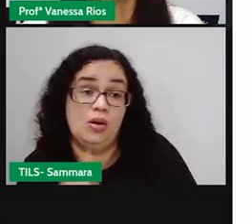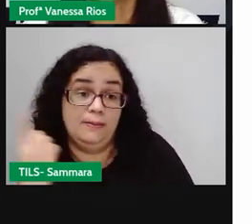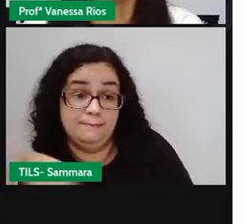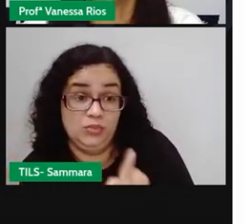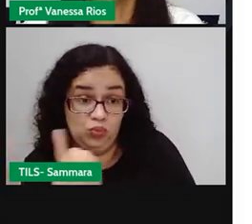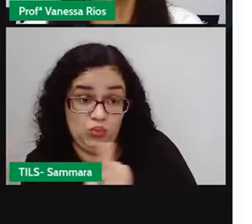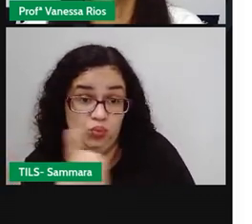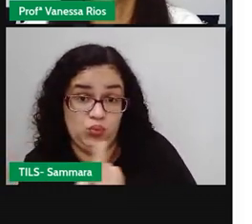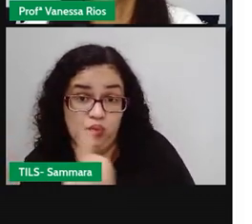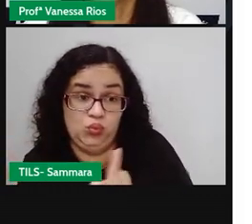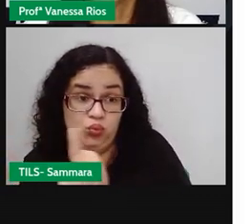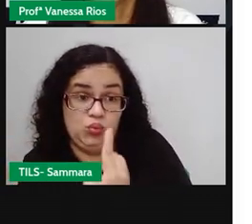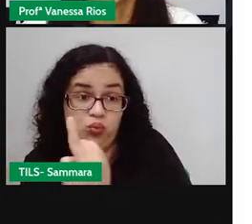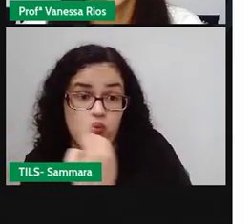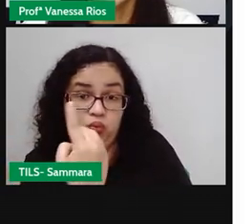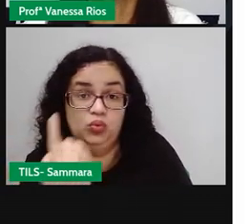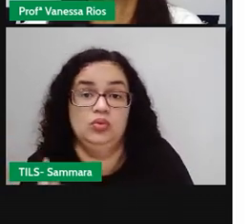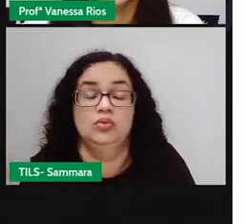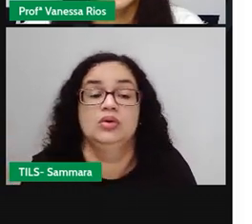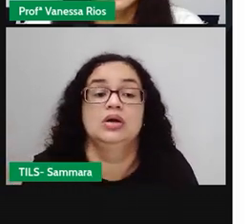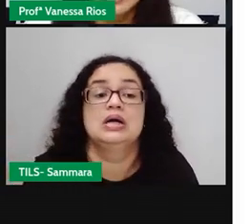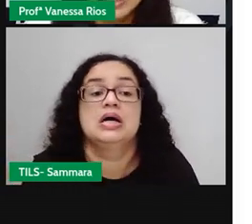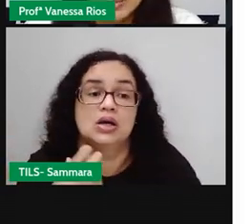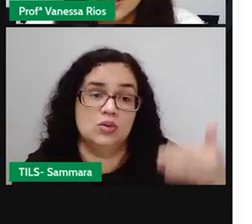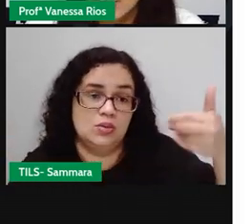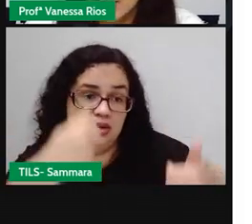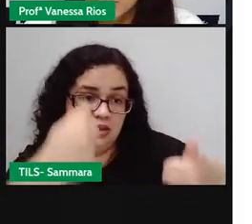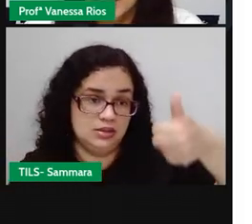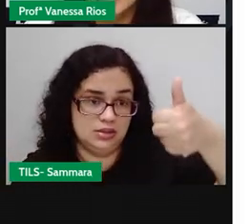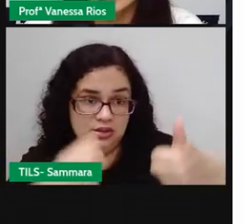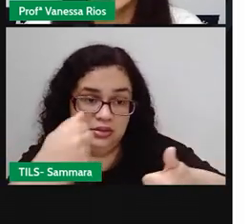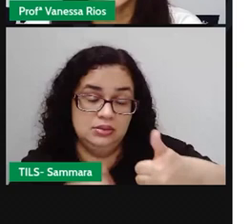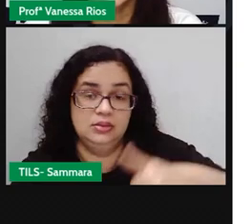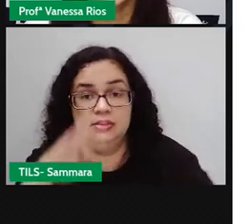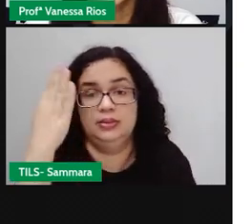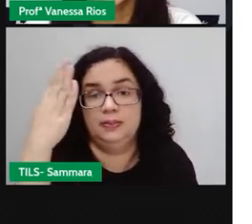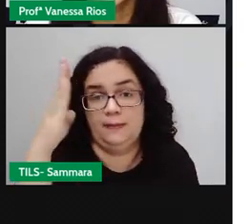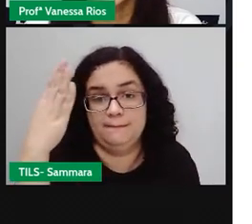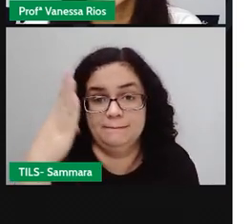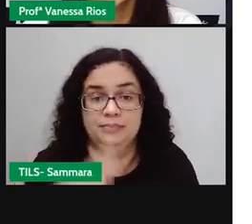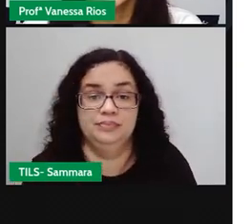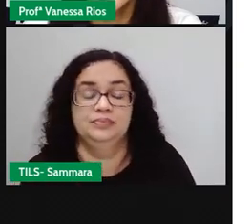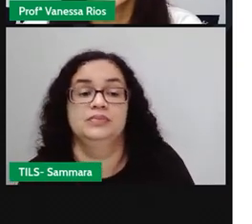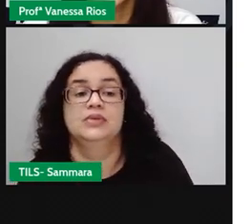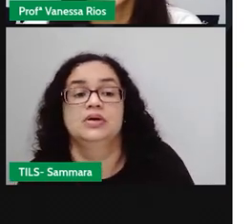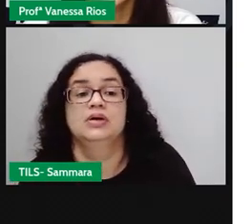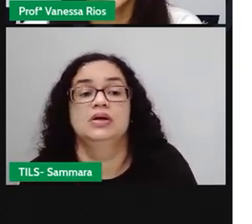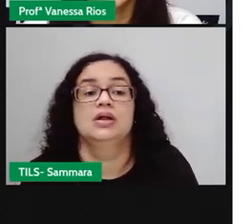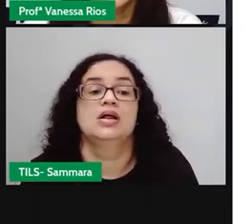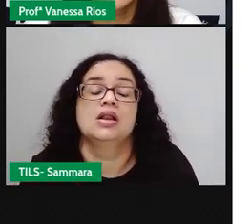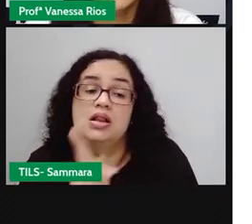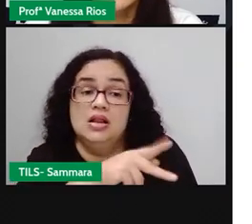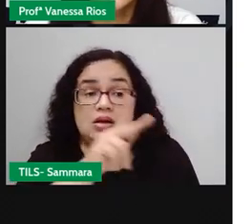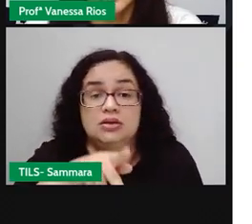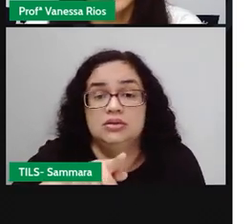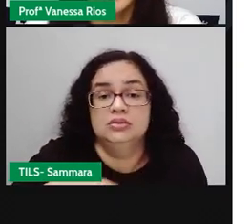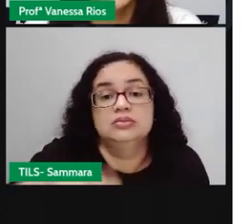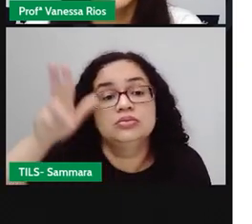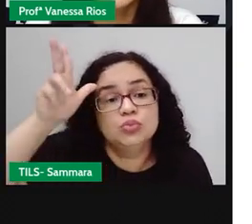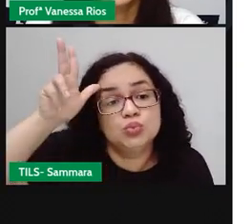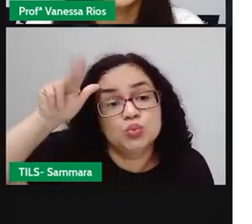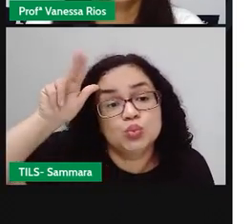o peão, alguns carrinhos, né, de madeira. E a Pró trouxe aqui, ó,